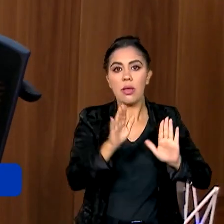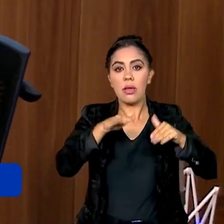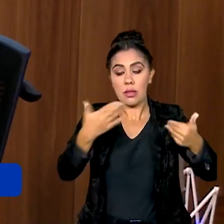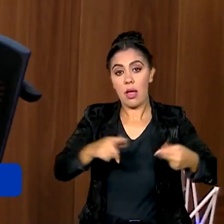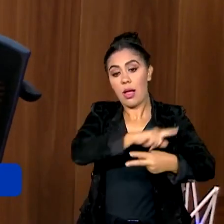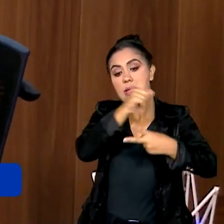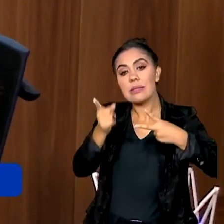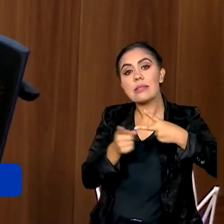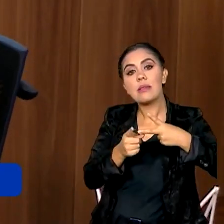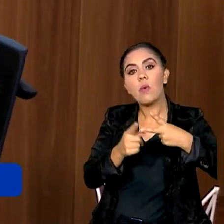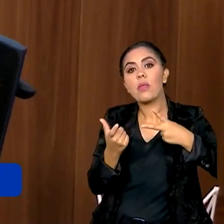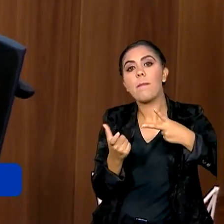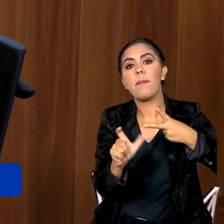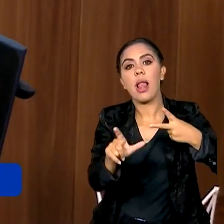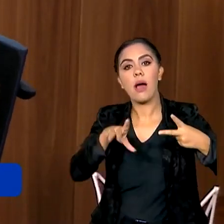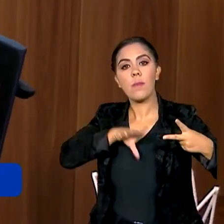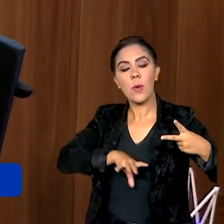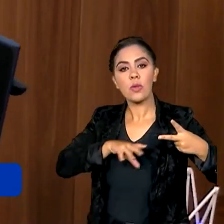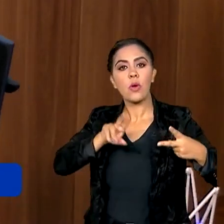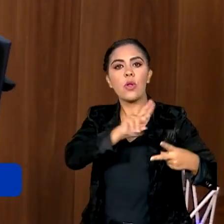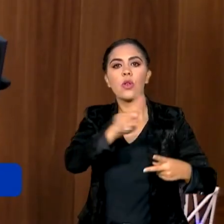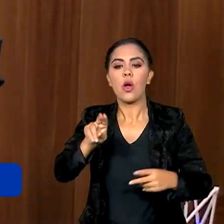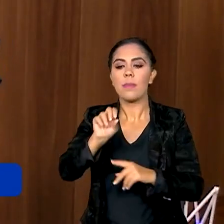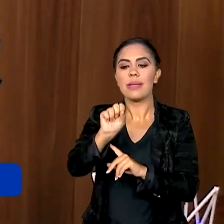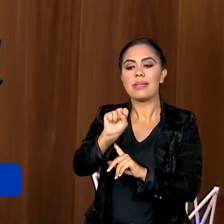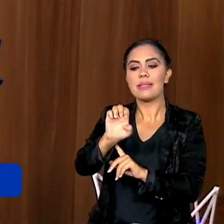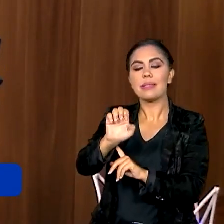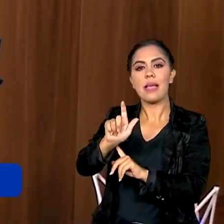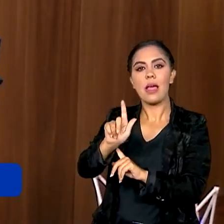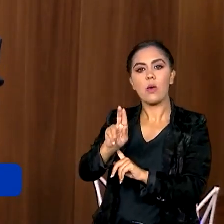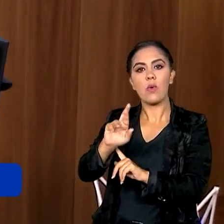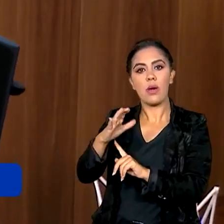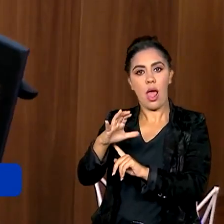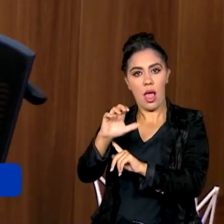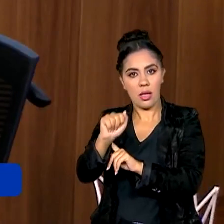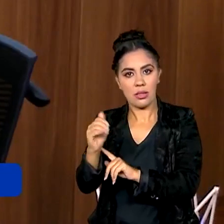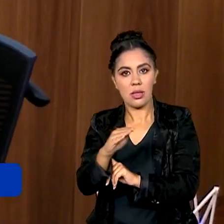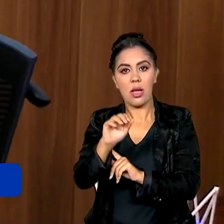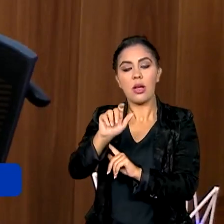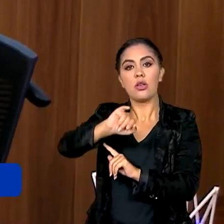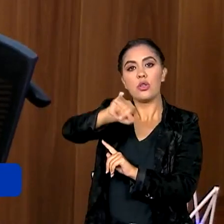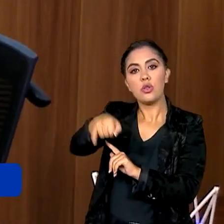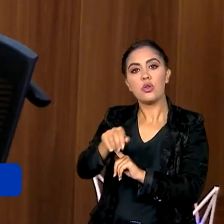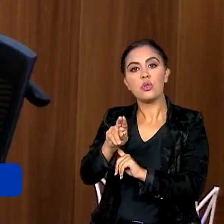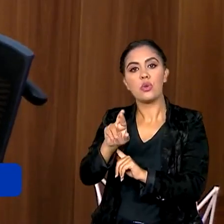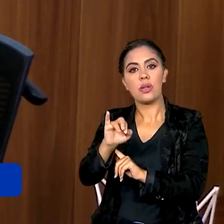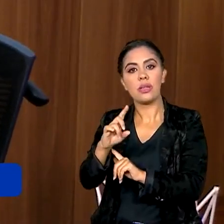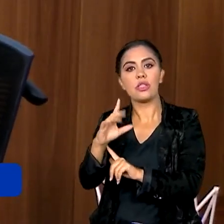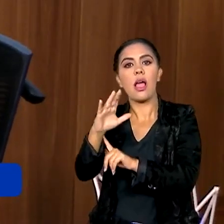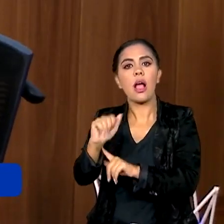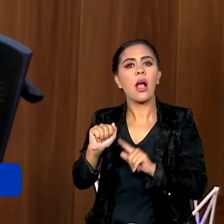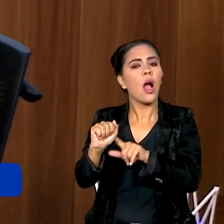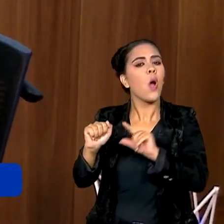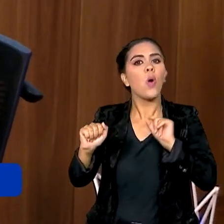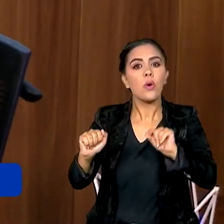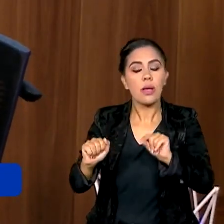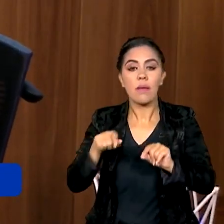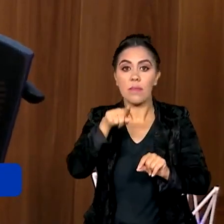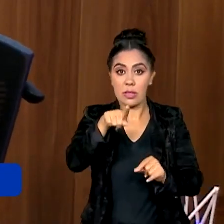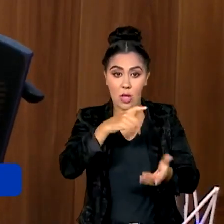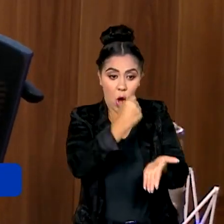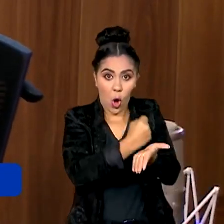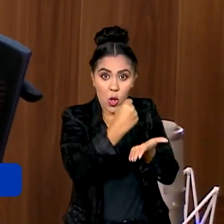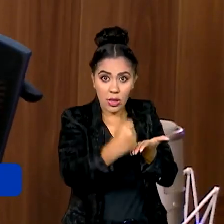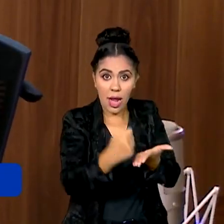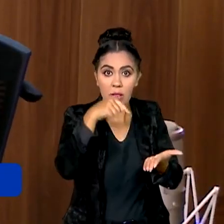palavra, segurança jurídica. O que é segurança jurídica? Você manter aquilo que você contratou, aquilo